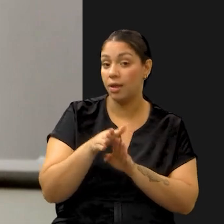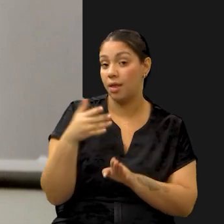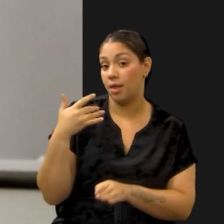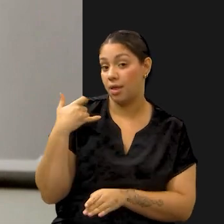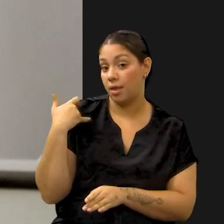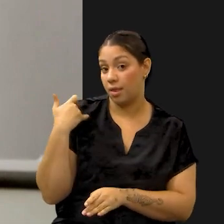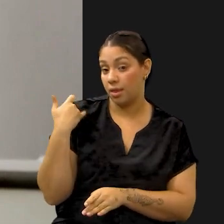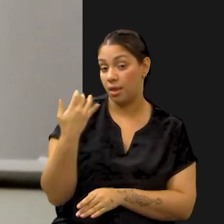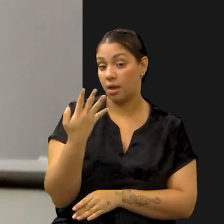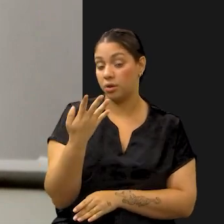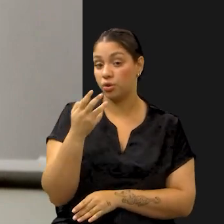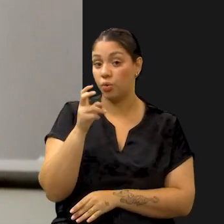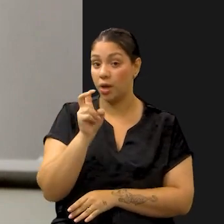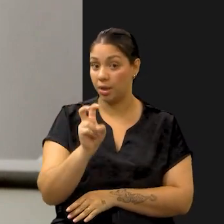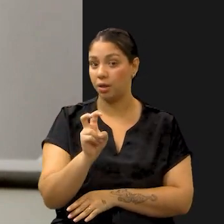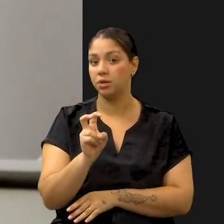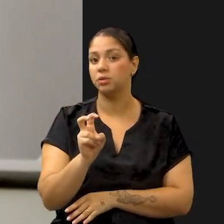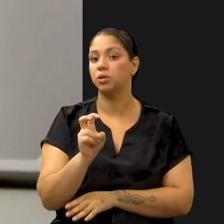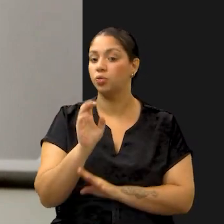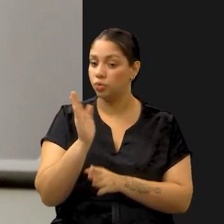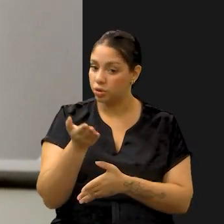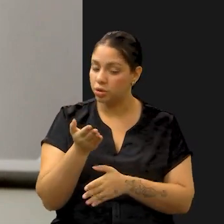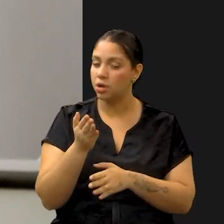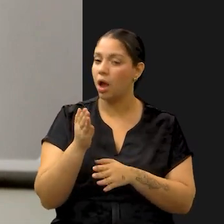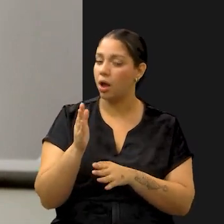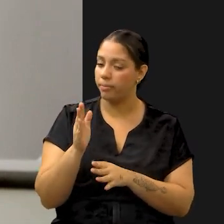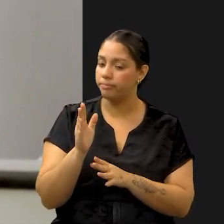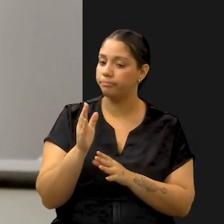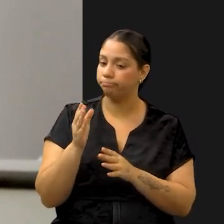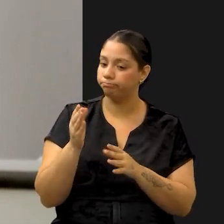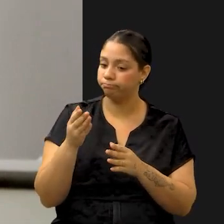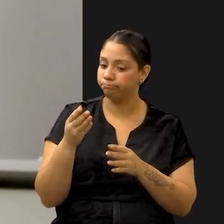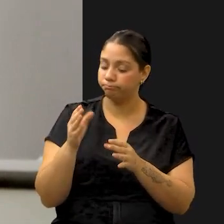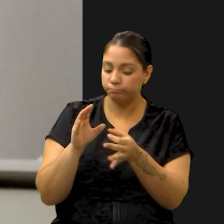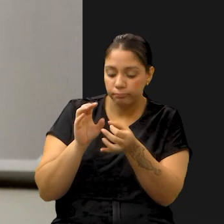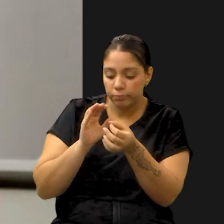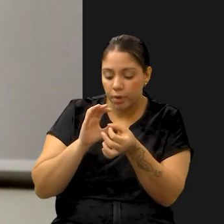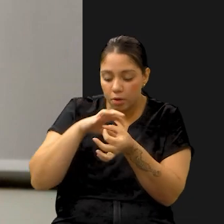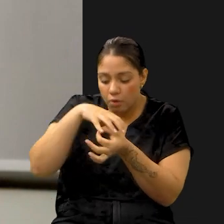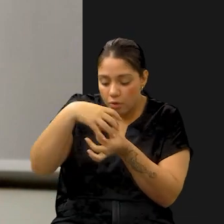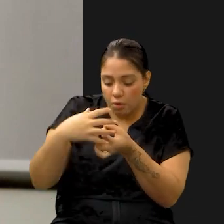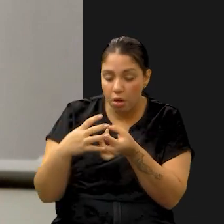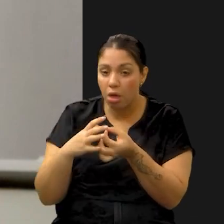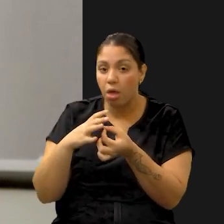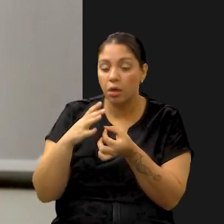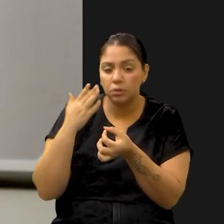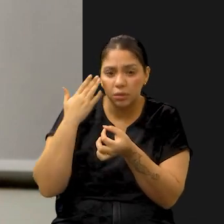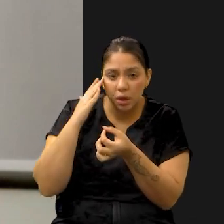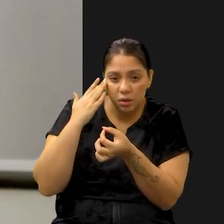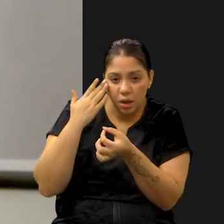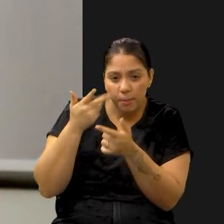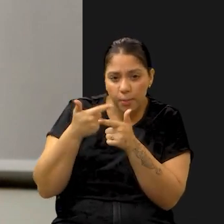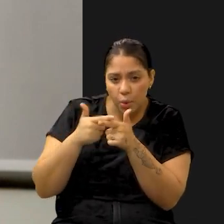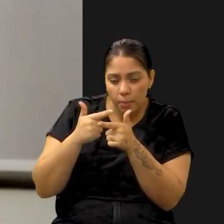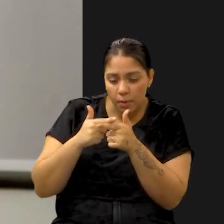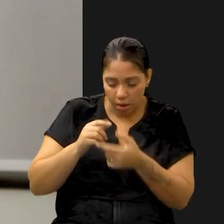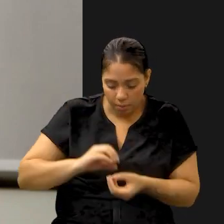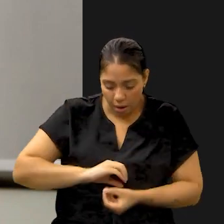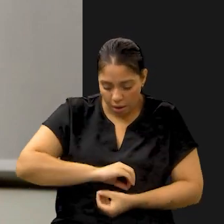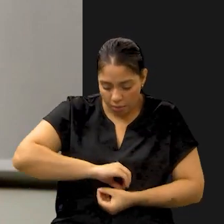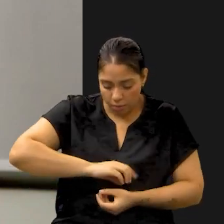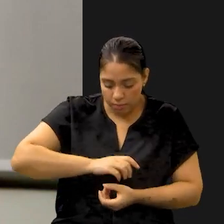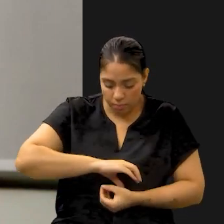fazer o exame a partir dos 45 anos de idade. É um exame tanto de rastreamento de algum